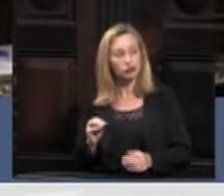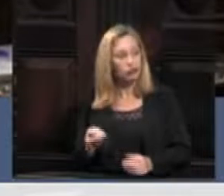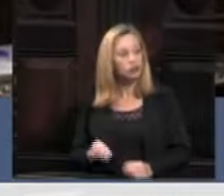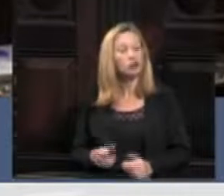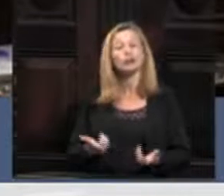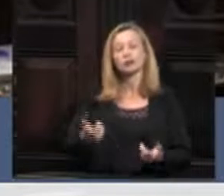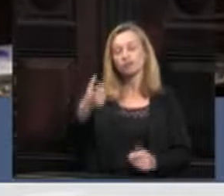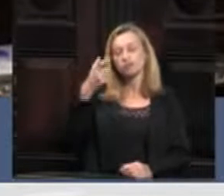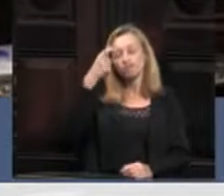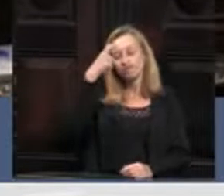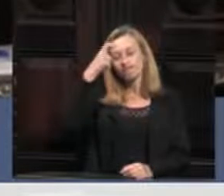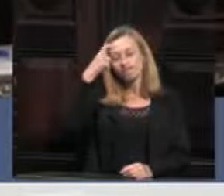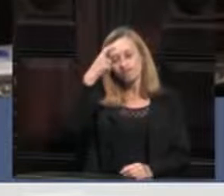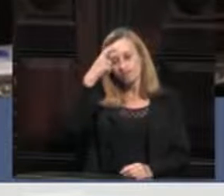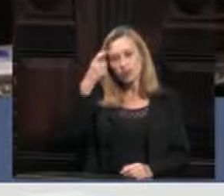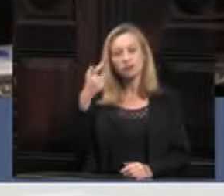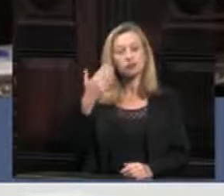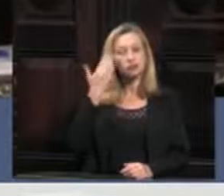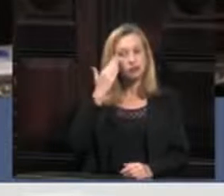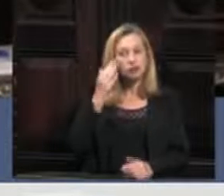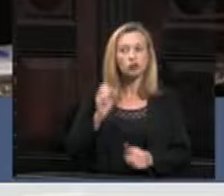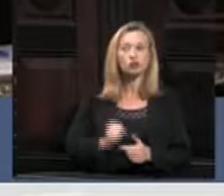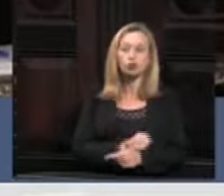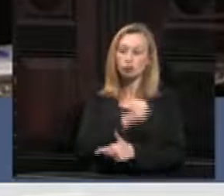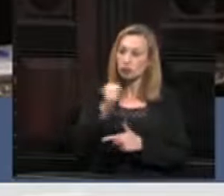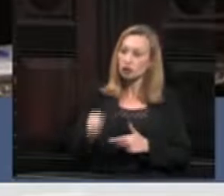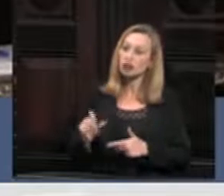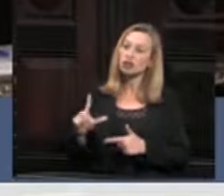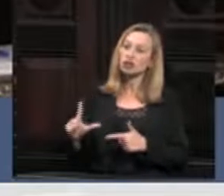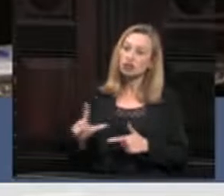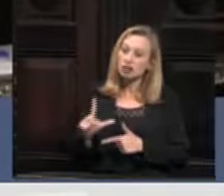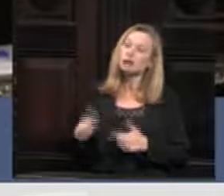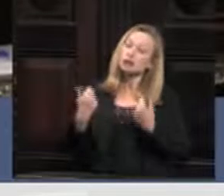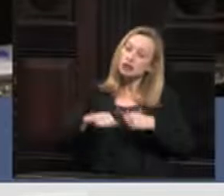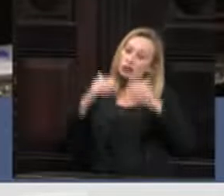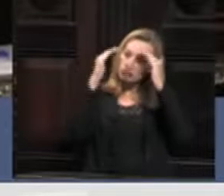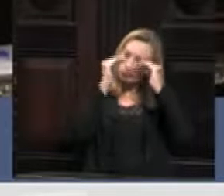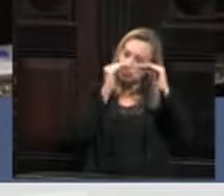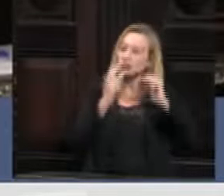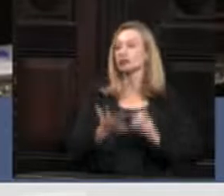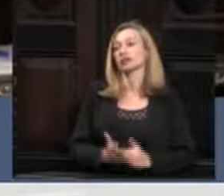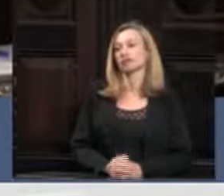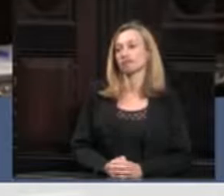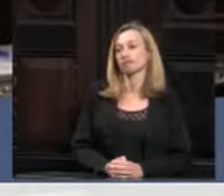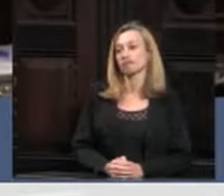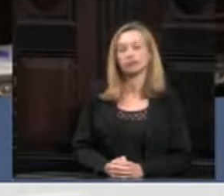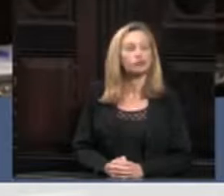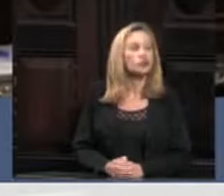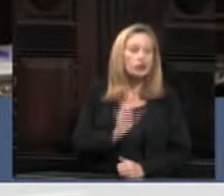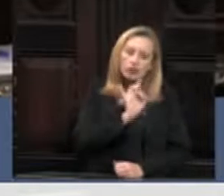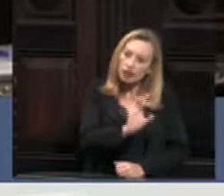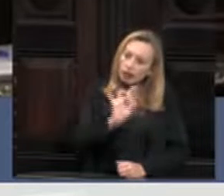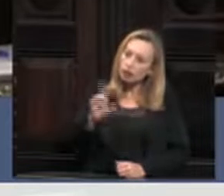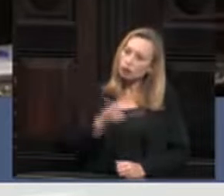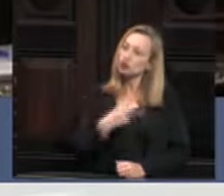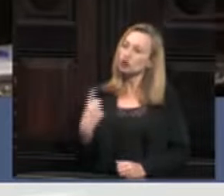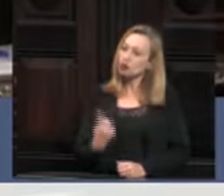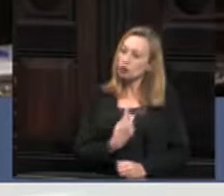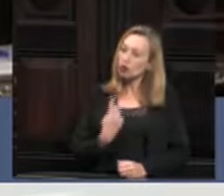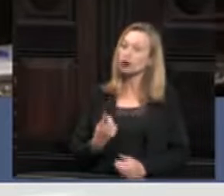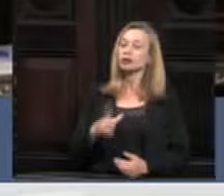e compreendam que o poder legislativo tem que ser respeitado, que cada um de nós tem